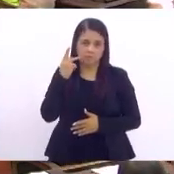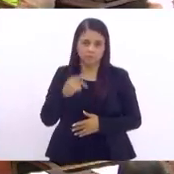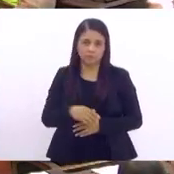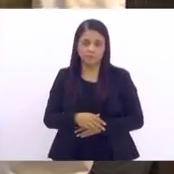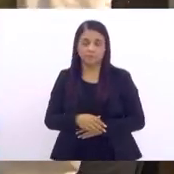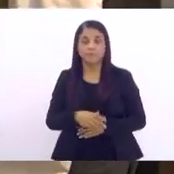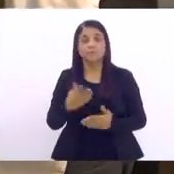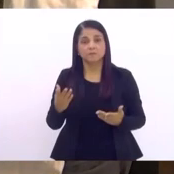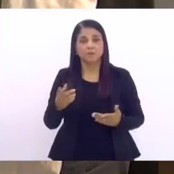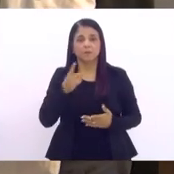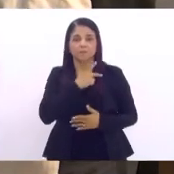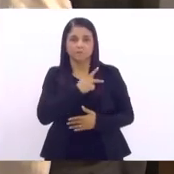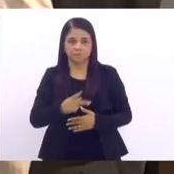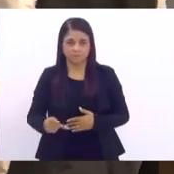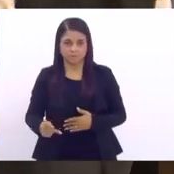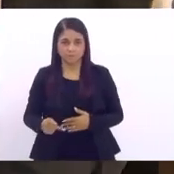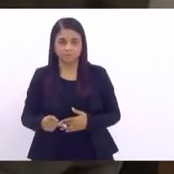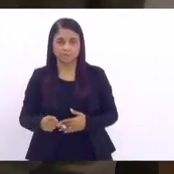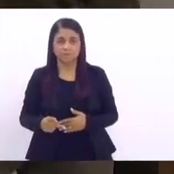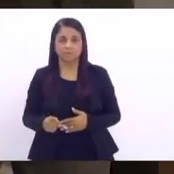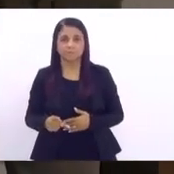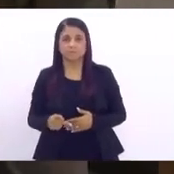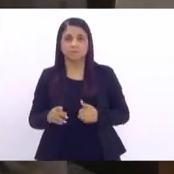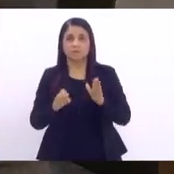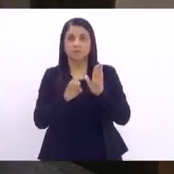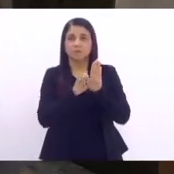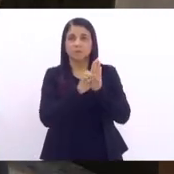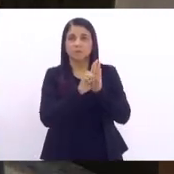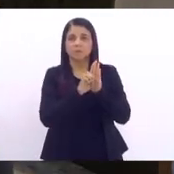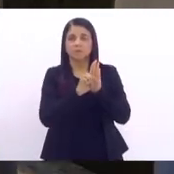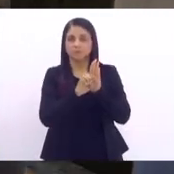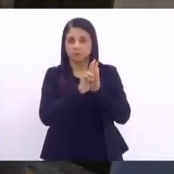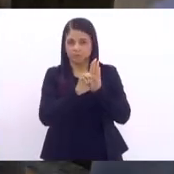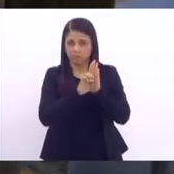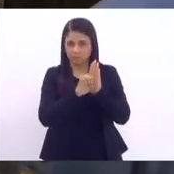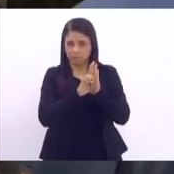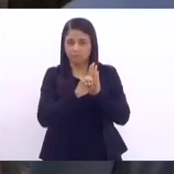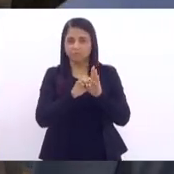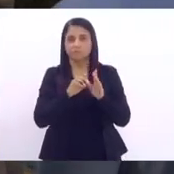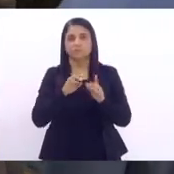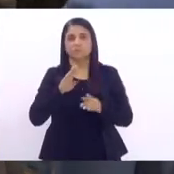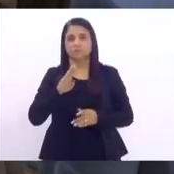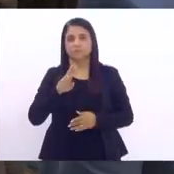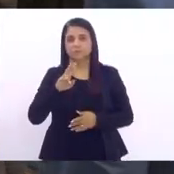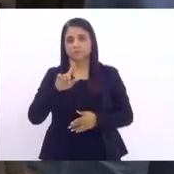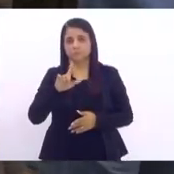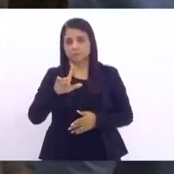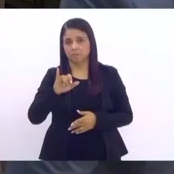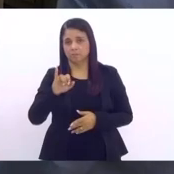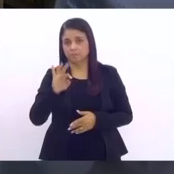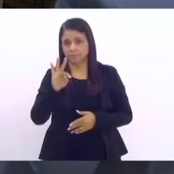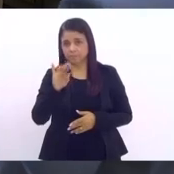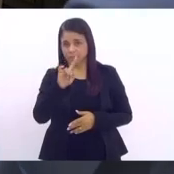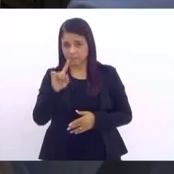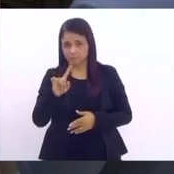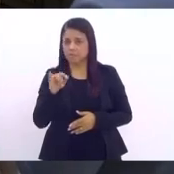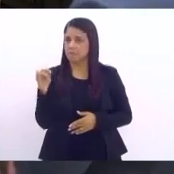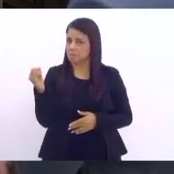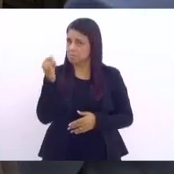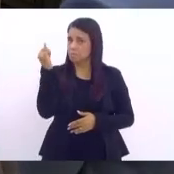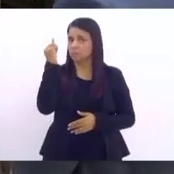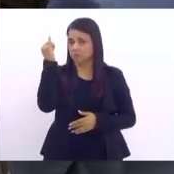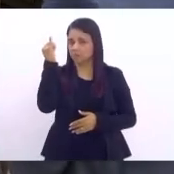o Estatuto das Blitz é um estatuto muito importante. Há mais de uma